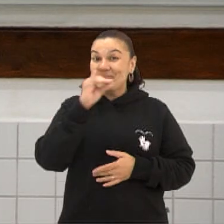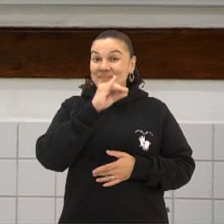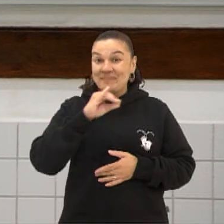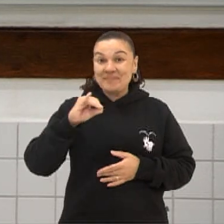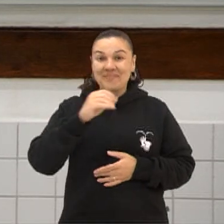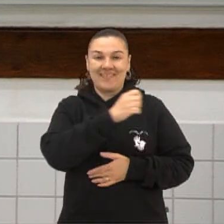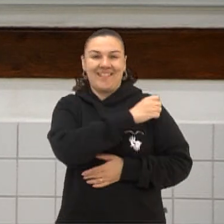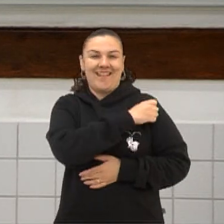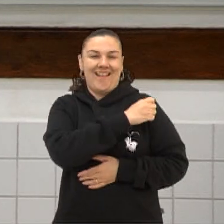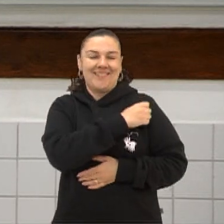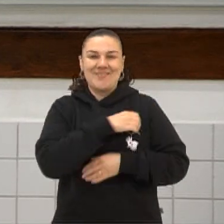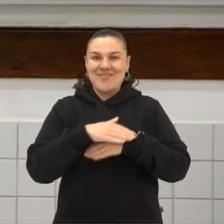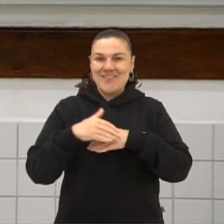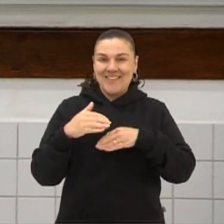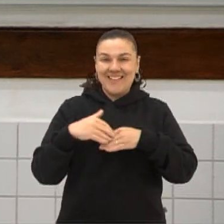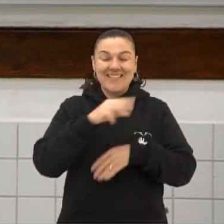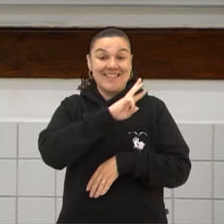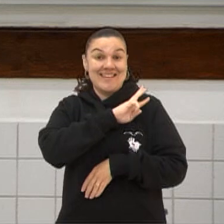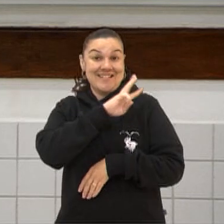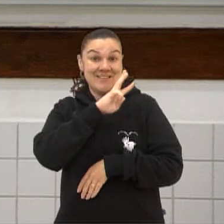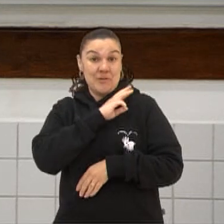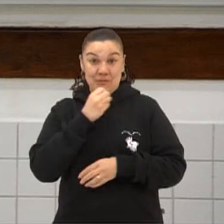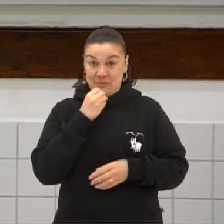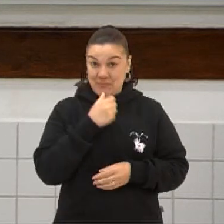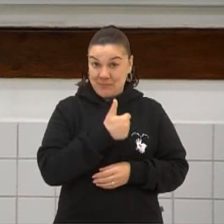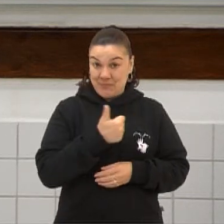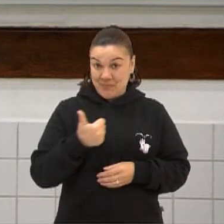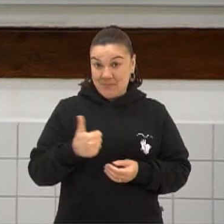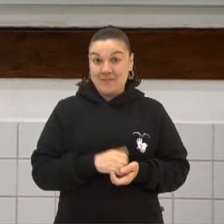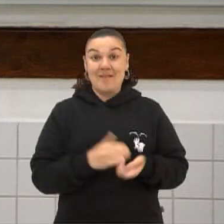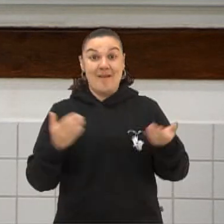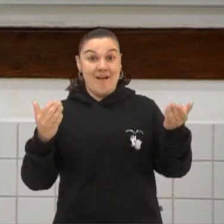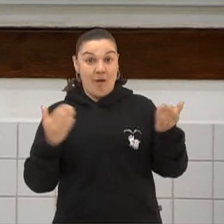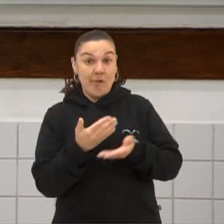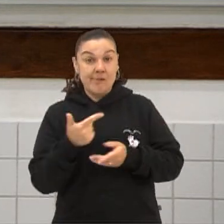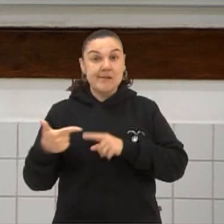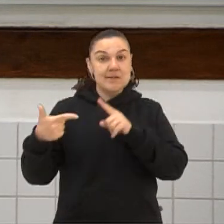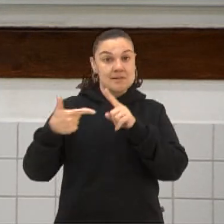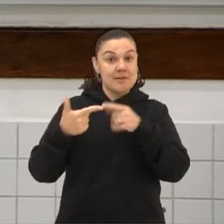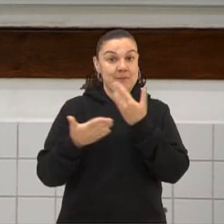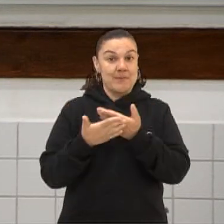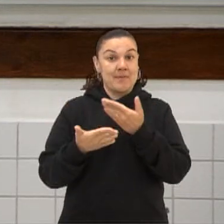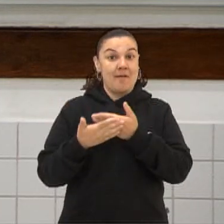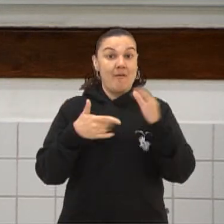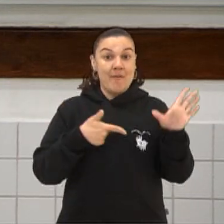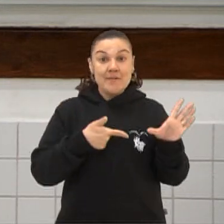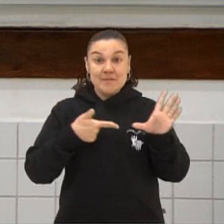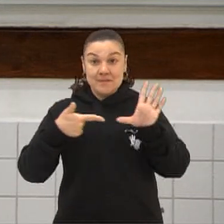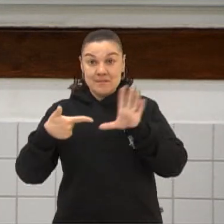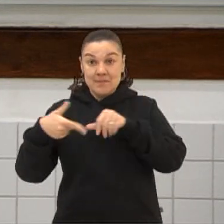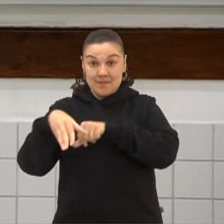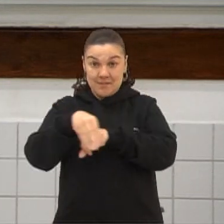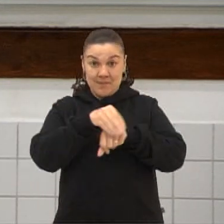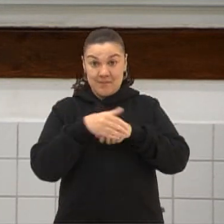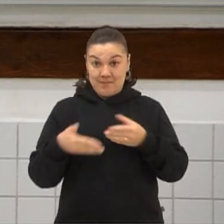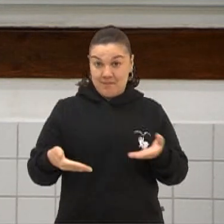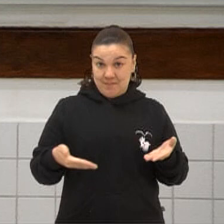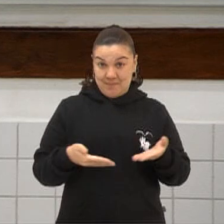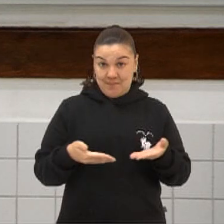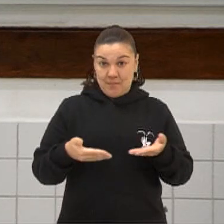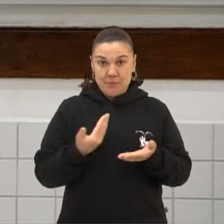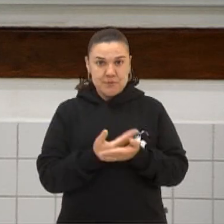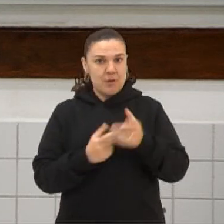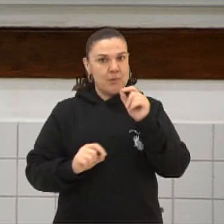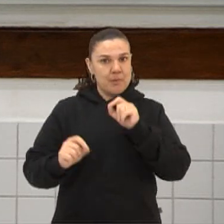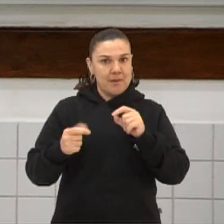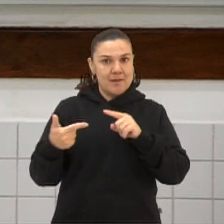Olá, meus queridos estudantes da terceira série. Estamos aqui para a segunda aula dessa nossa Semana do Conhecimento. E hoje a nossa